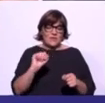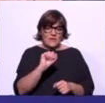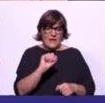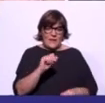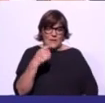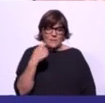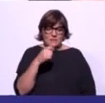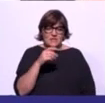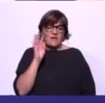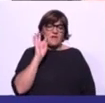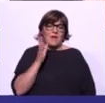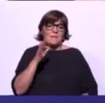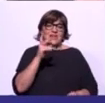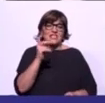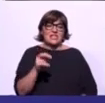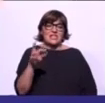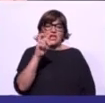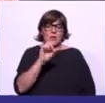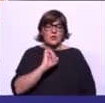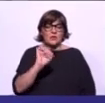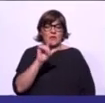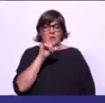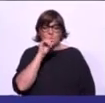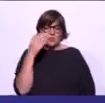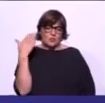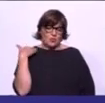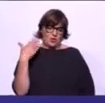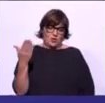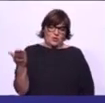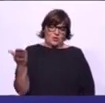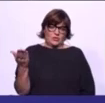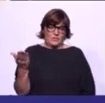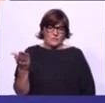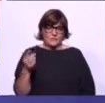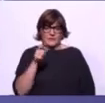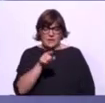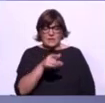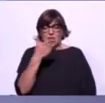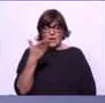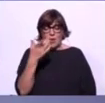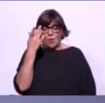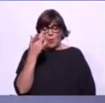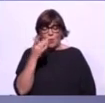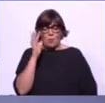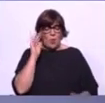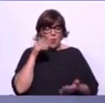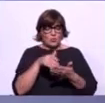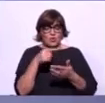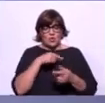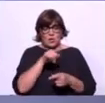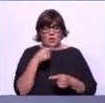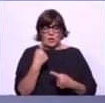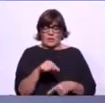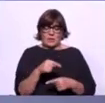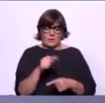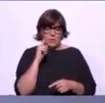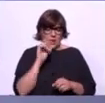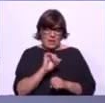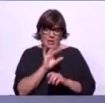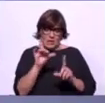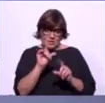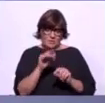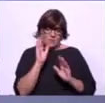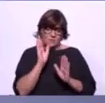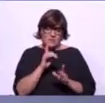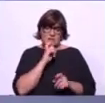Vieira valiam mais que os 38 de Jorge Nuno Pinto Costa? Esta é uma das conclusões que nós temos. É evidente também que é preciso